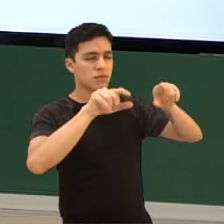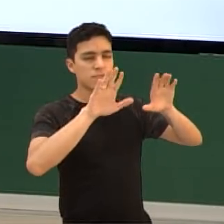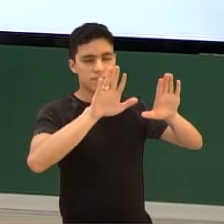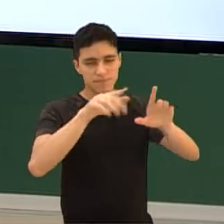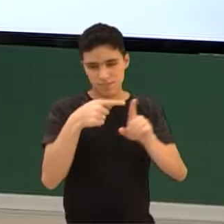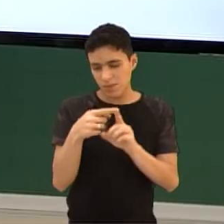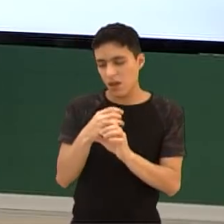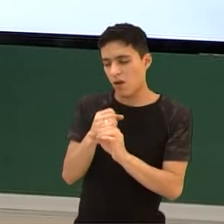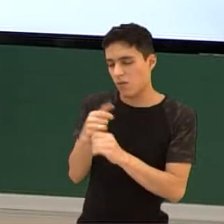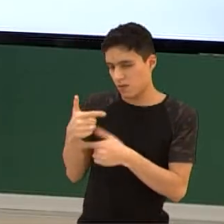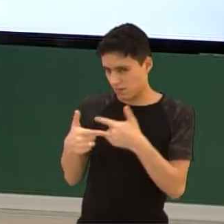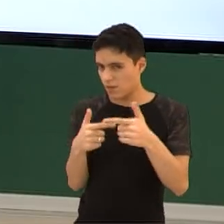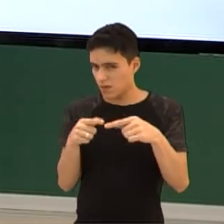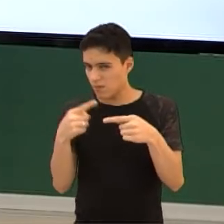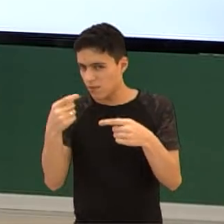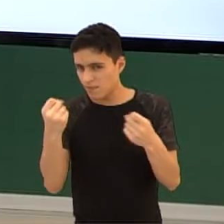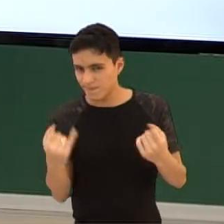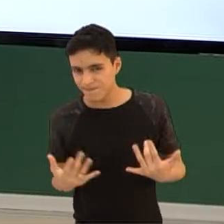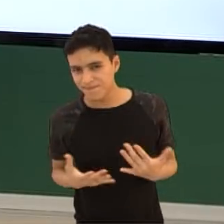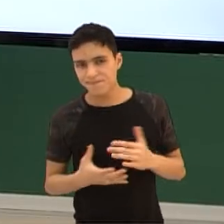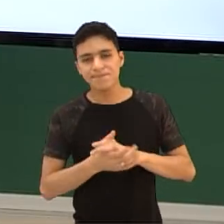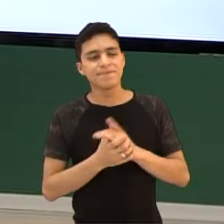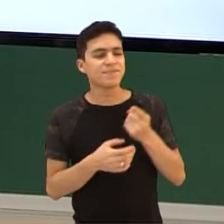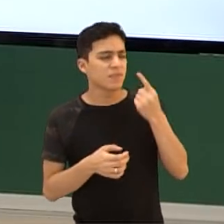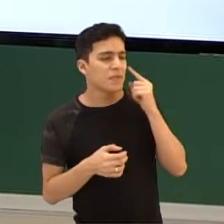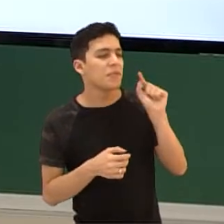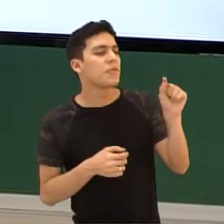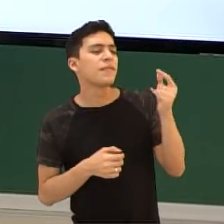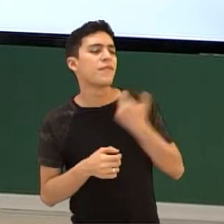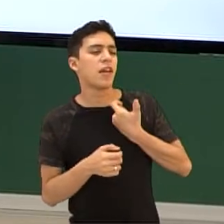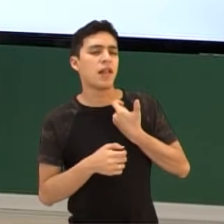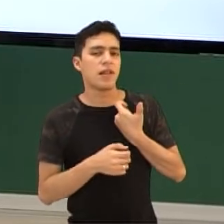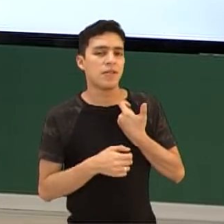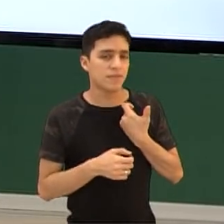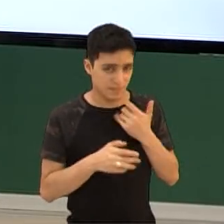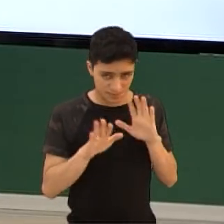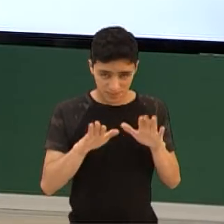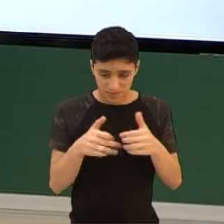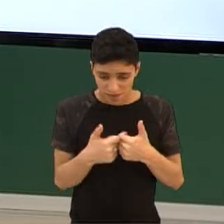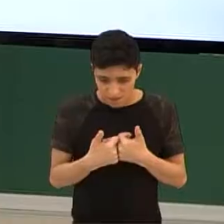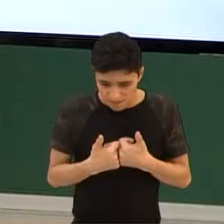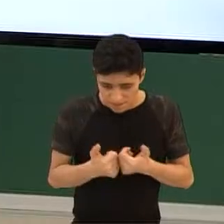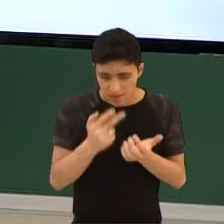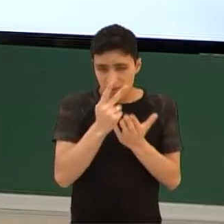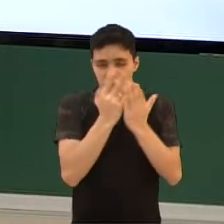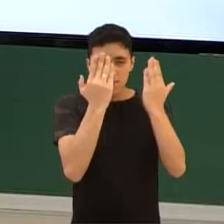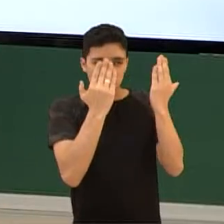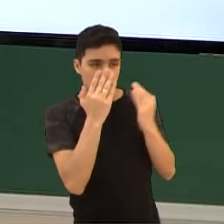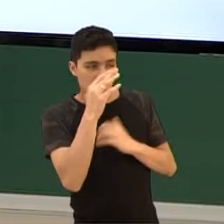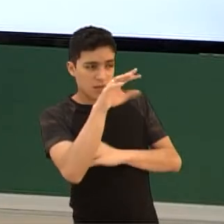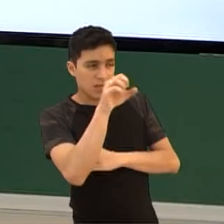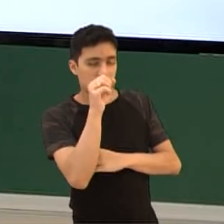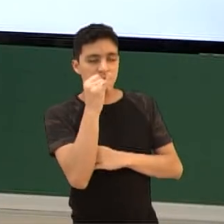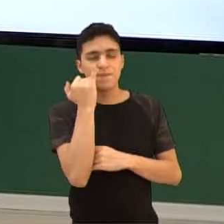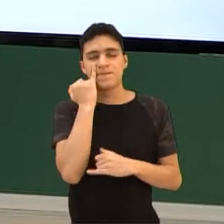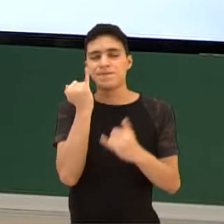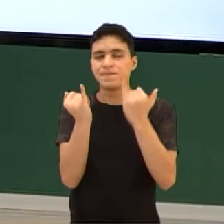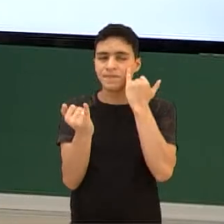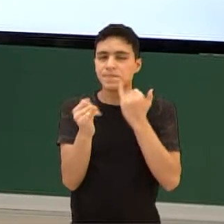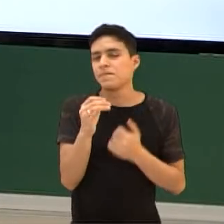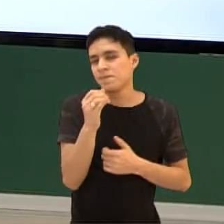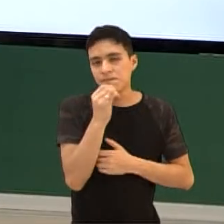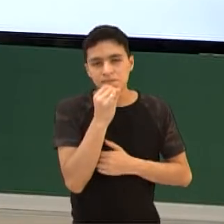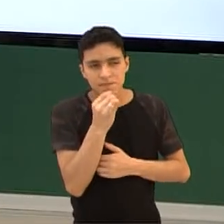calcula trabalho, tá? Pessoal, vamos ver os dados que a gente tem. Primeira coisa que em física a gente sempre faz uma análise da informação, certo? A gente sempre tem que ir, por exemplo,